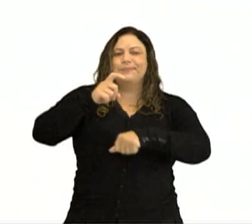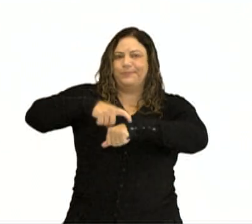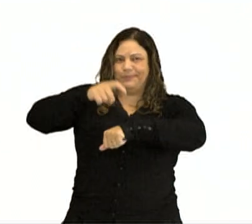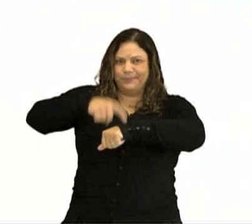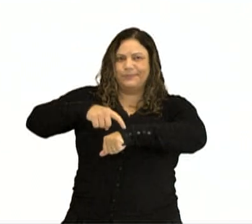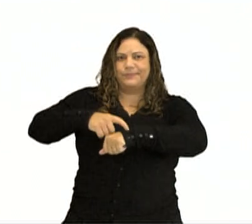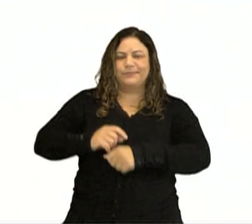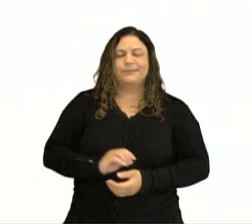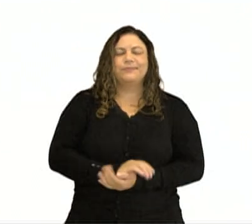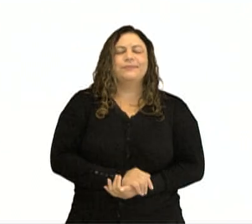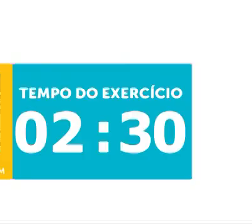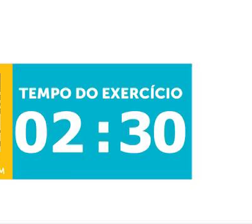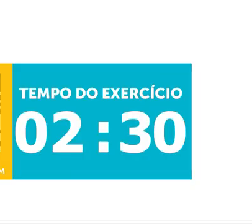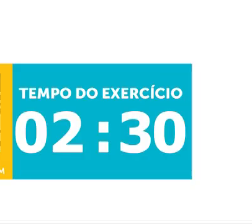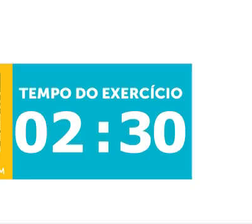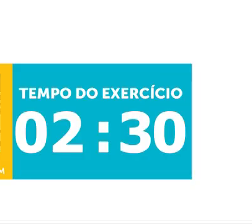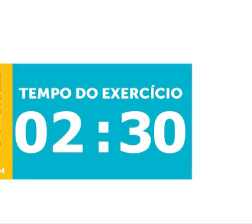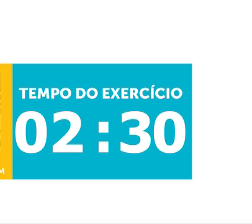Logo volto.